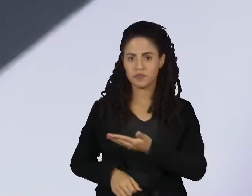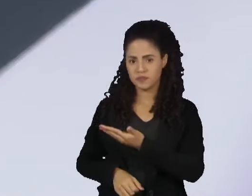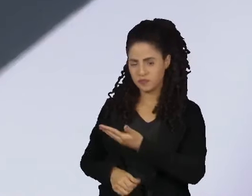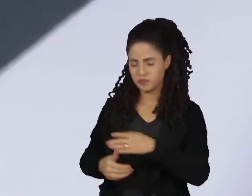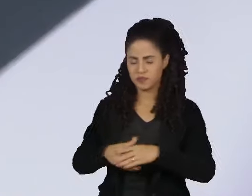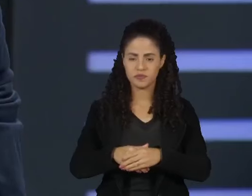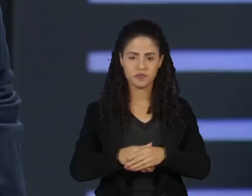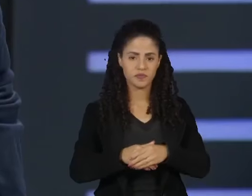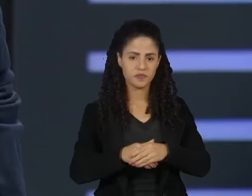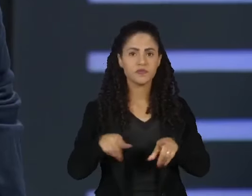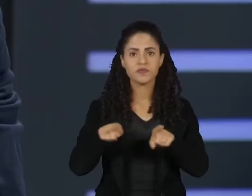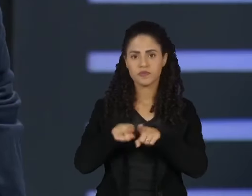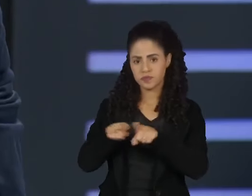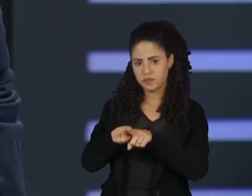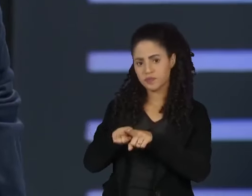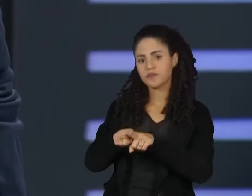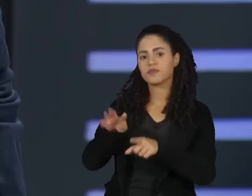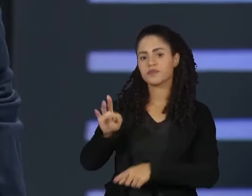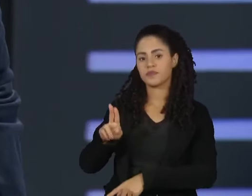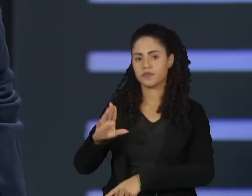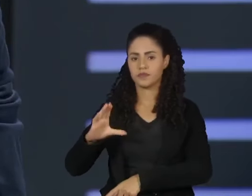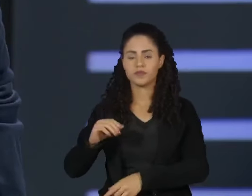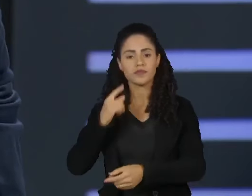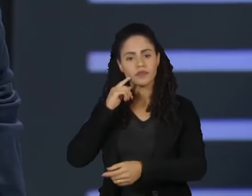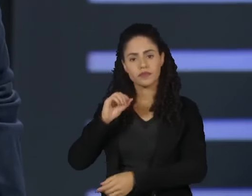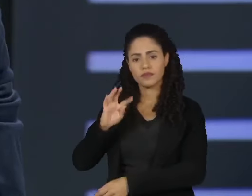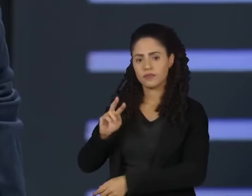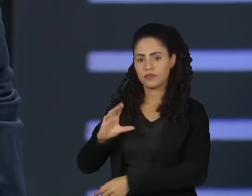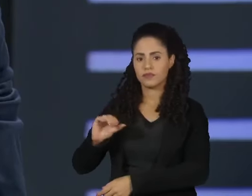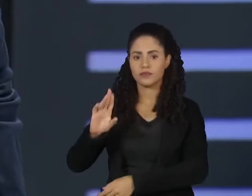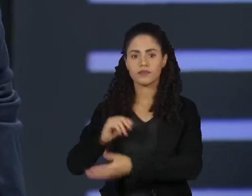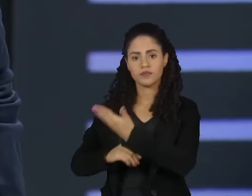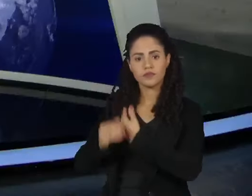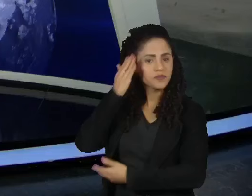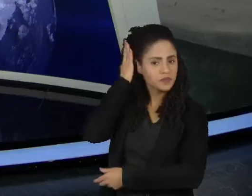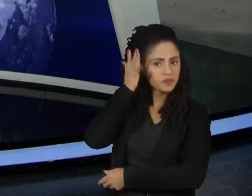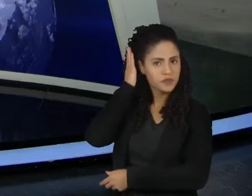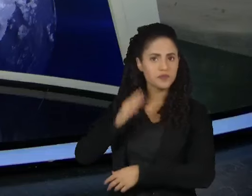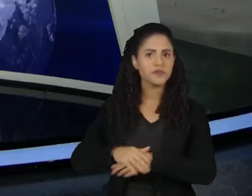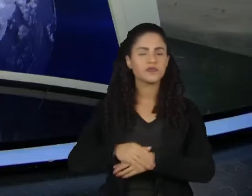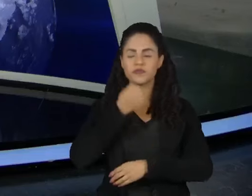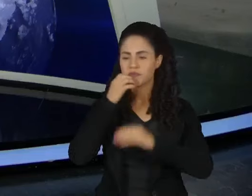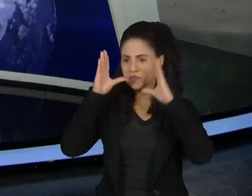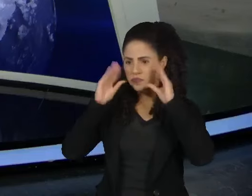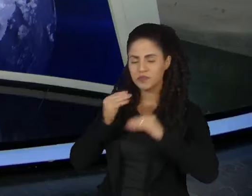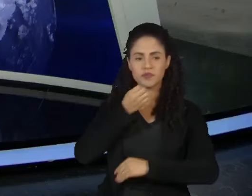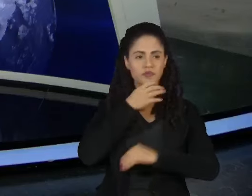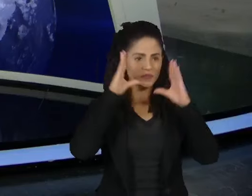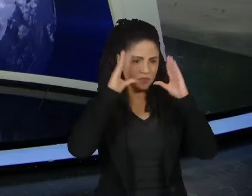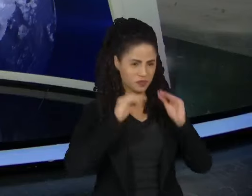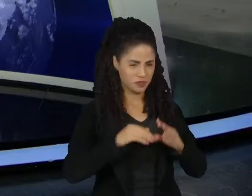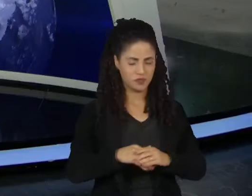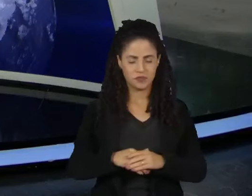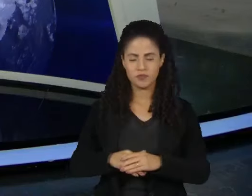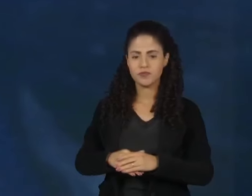Setúbal, e o conselheiro do Tribunal de Contas do Estado de São Paulo, Dimas Ramalho. Boa noite, Mariana. Boa noite, Karen. Boa noite, Dimas. Boa